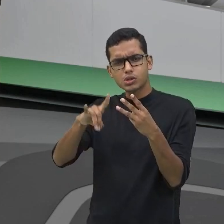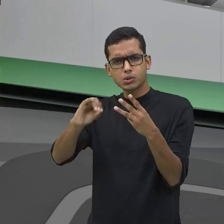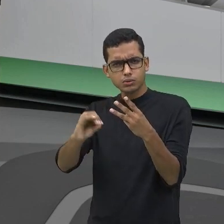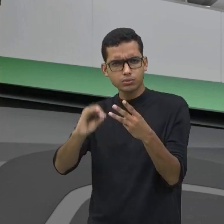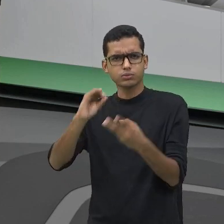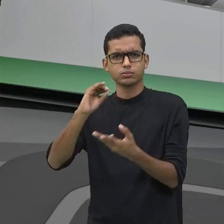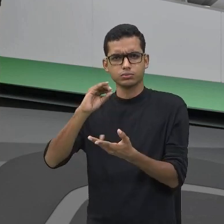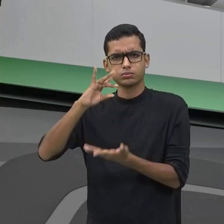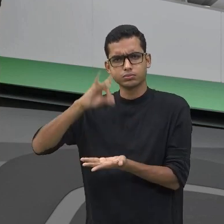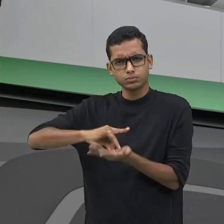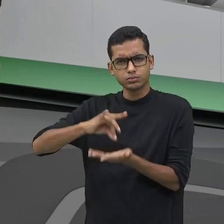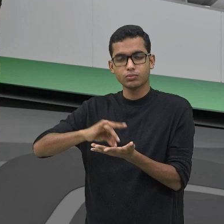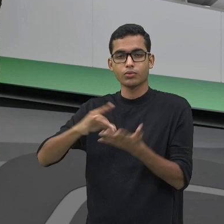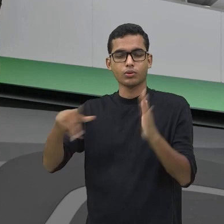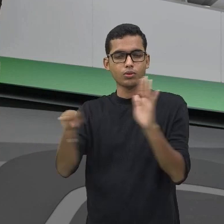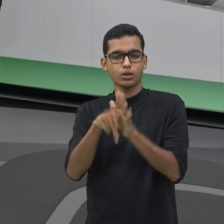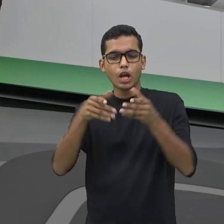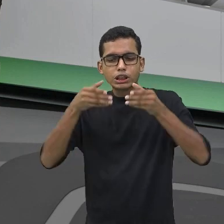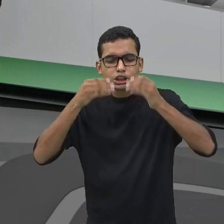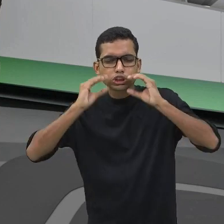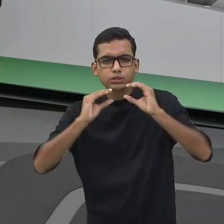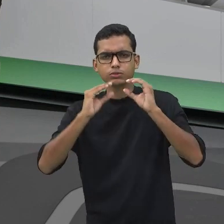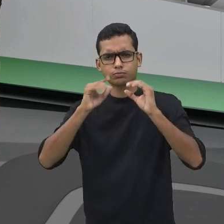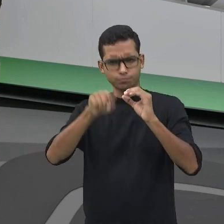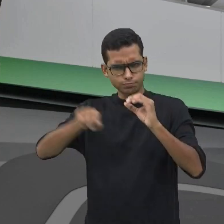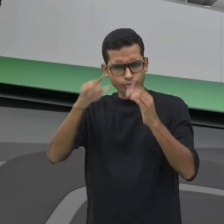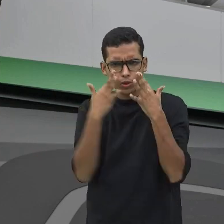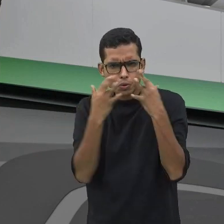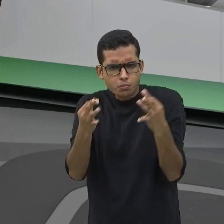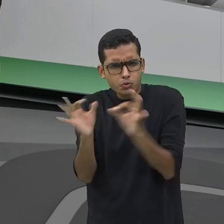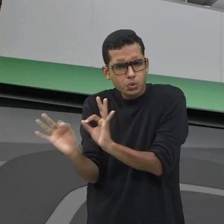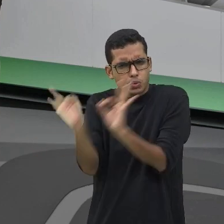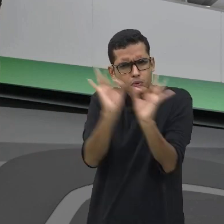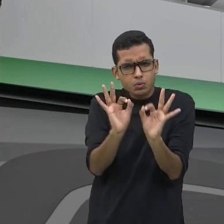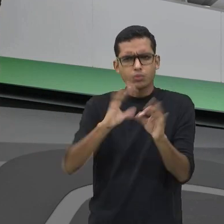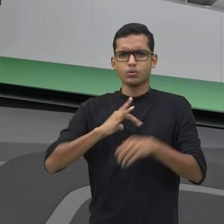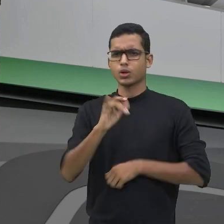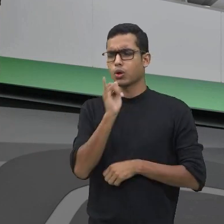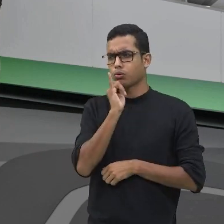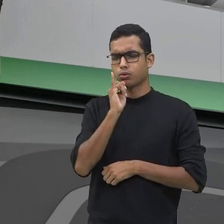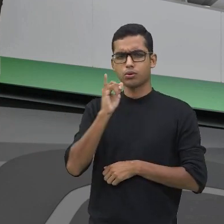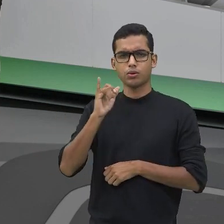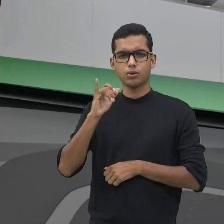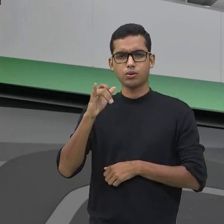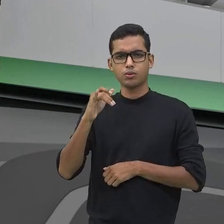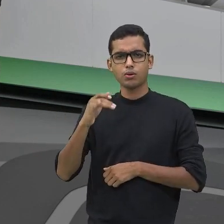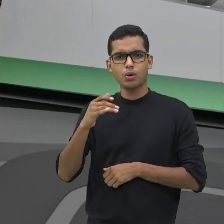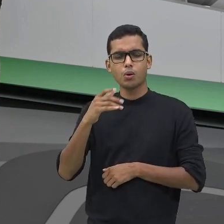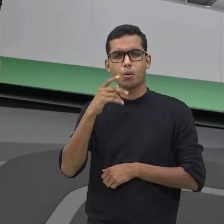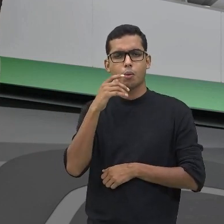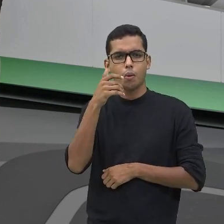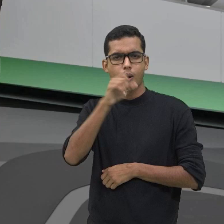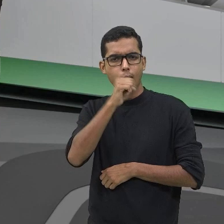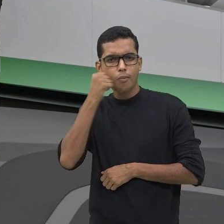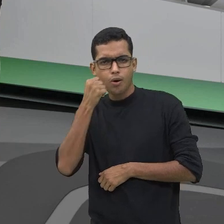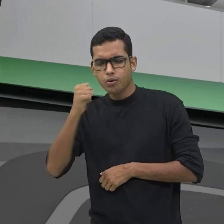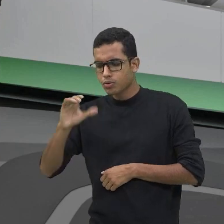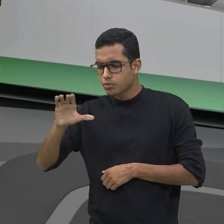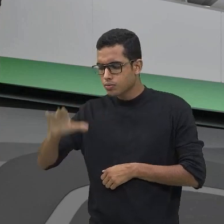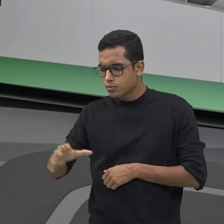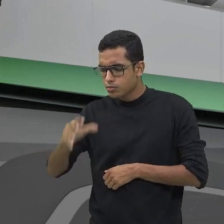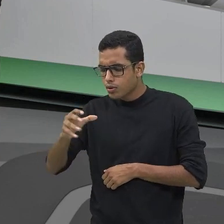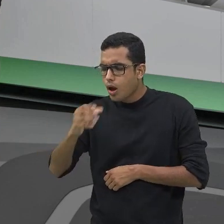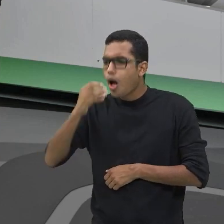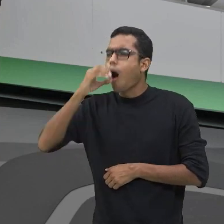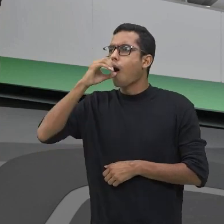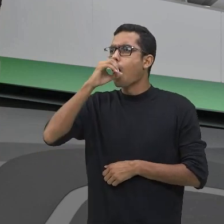O amido também está no milho. Você já prestou atenção que quando a gente coloca o pão na boca, ele vai se desfazendo? Quem faz isso